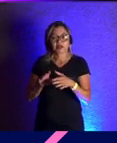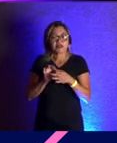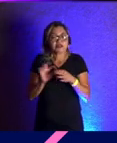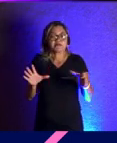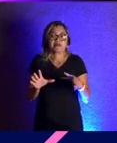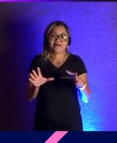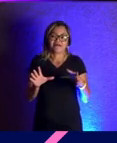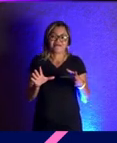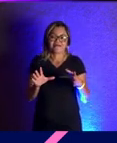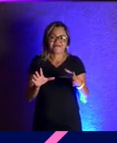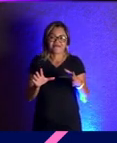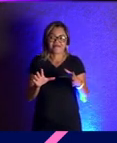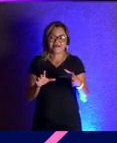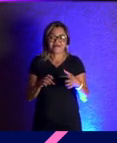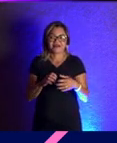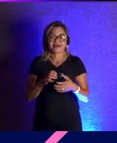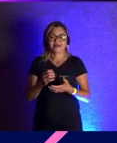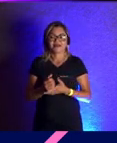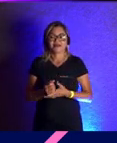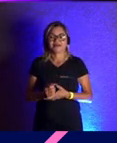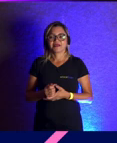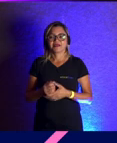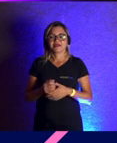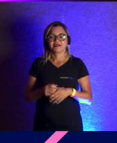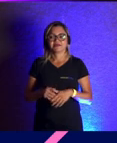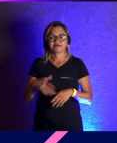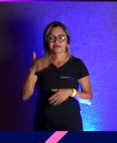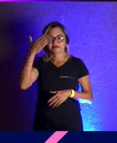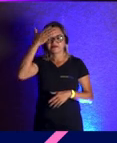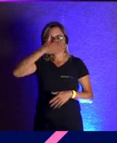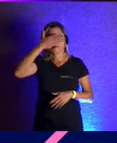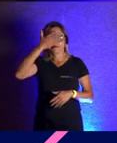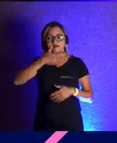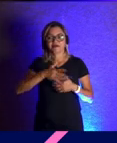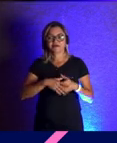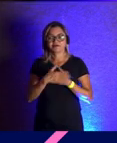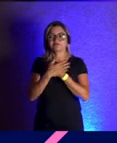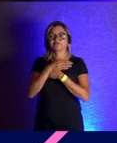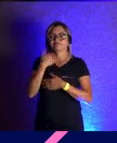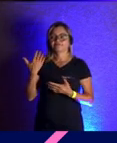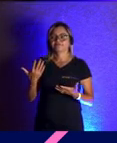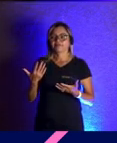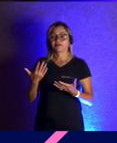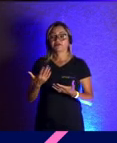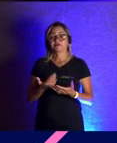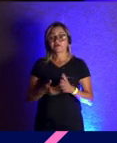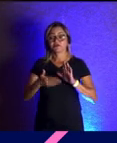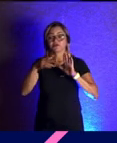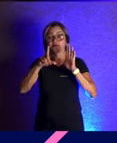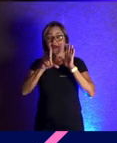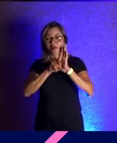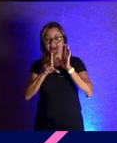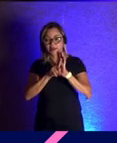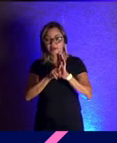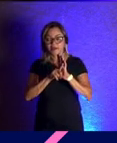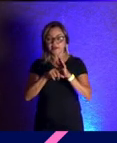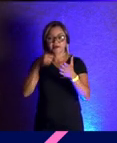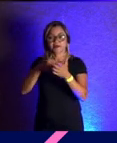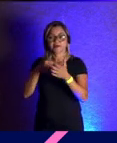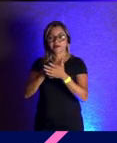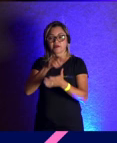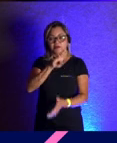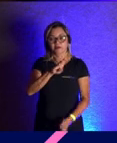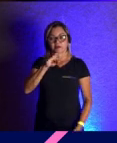facilitar, respirar esse cobertor de invisibilidade, era que houvesse uma portaria para determinar, né, boletim